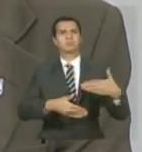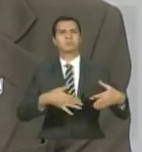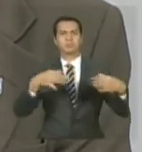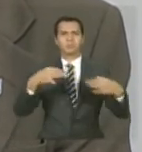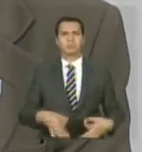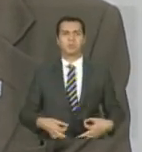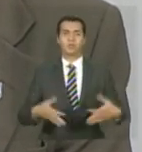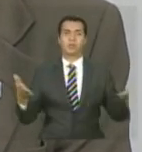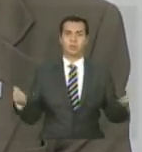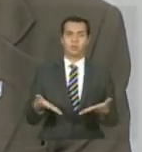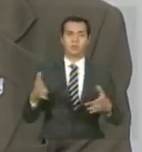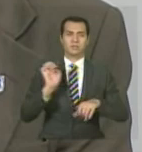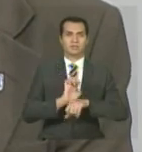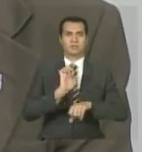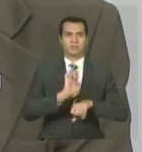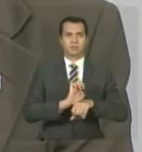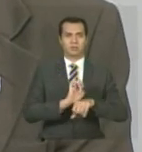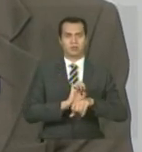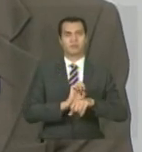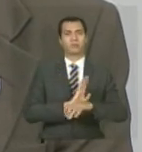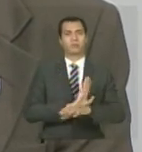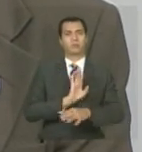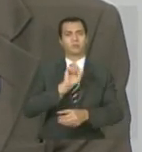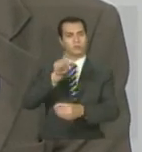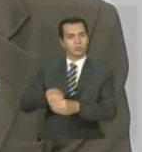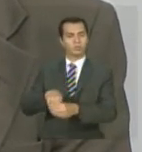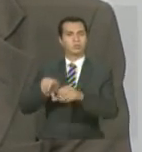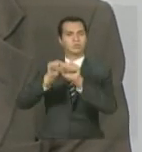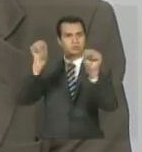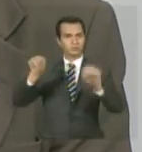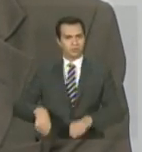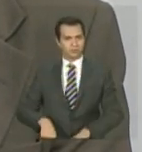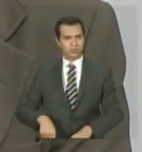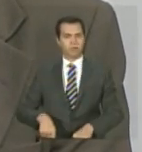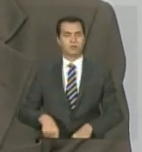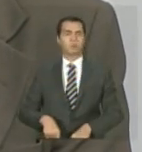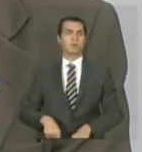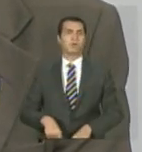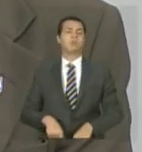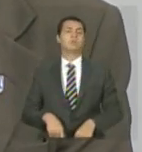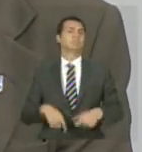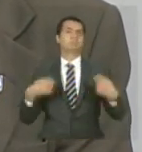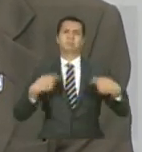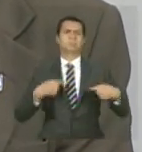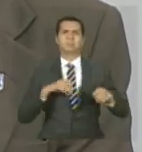necessariamente ter agora o seu plano estadual elaborado. Assim como os municípios também não o têm